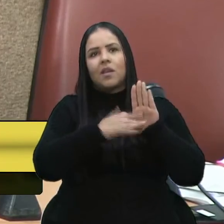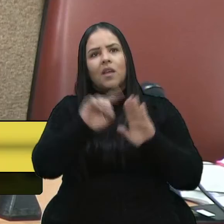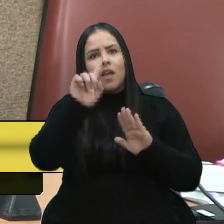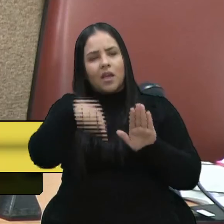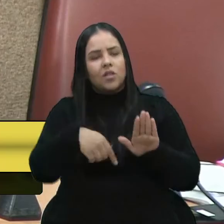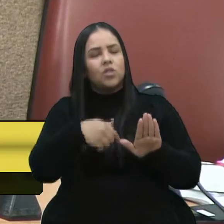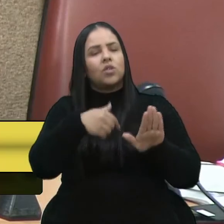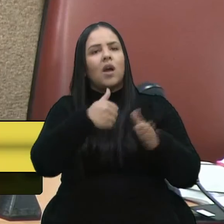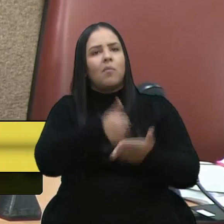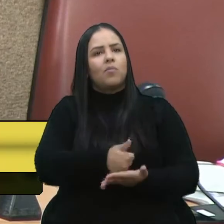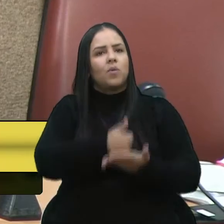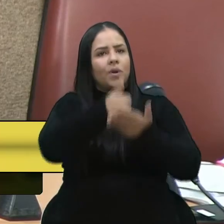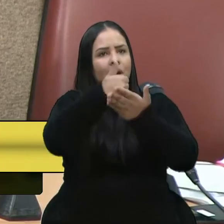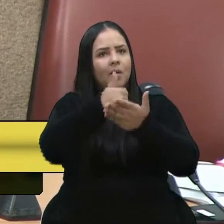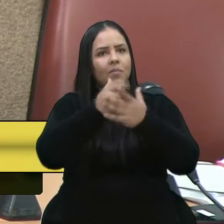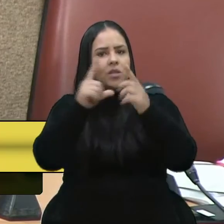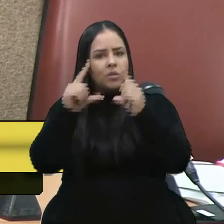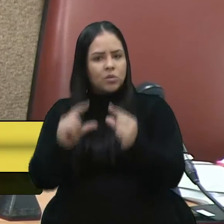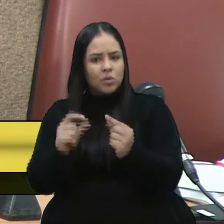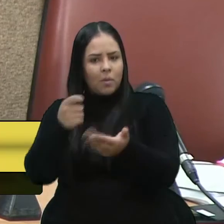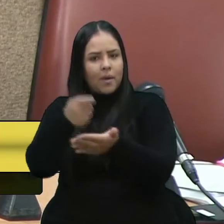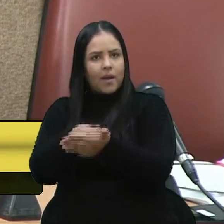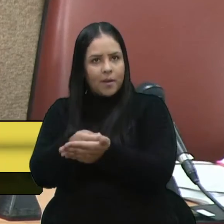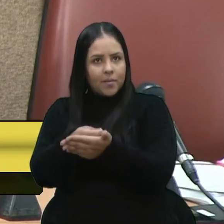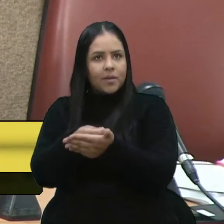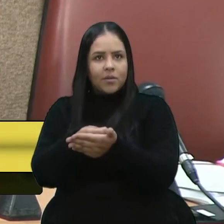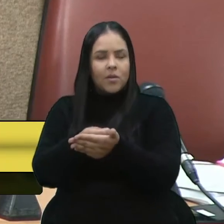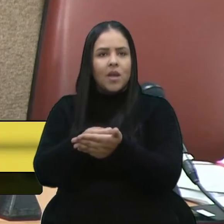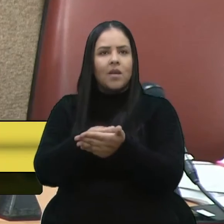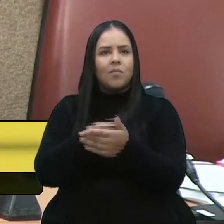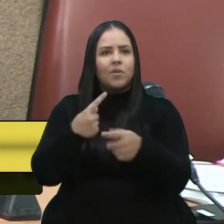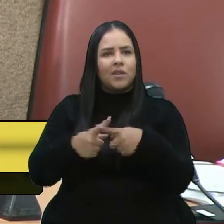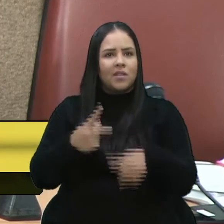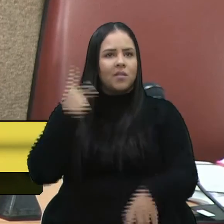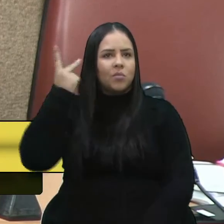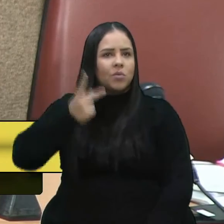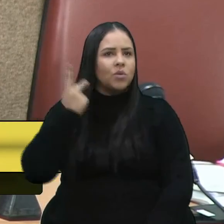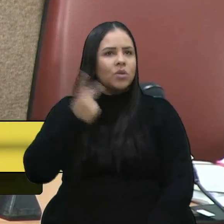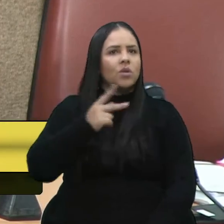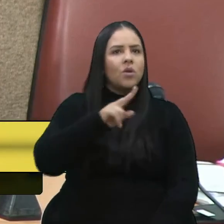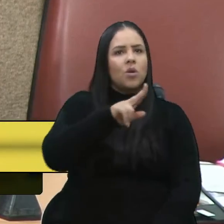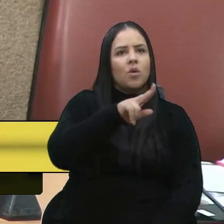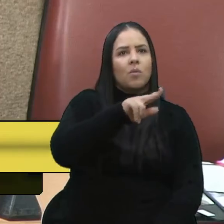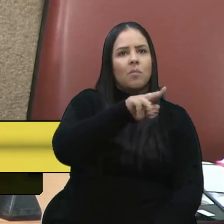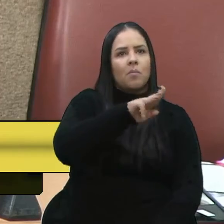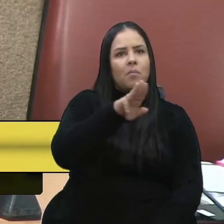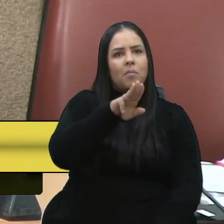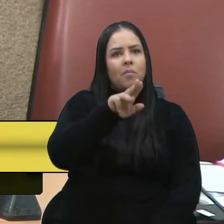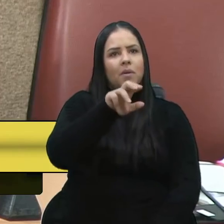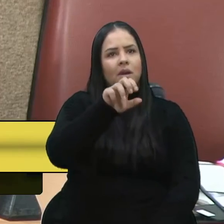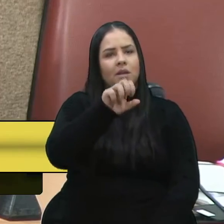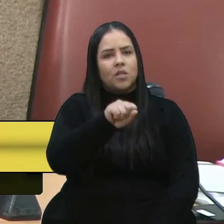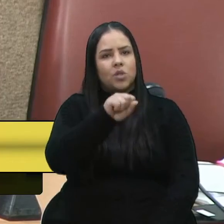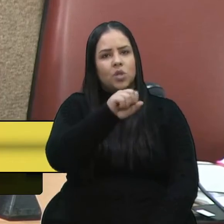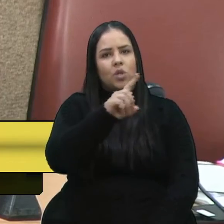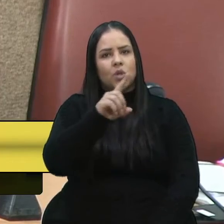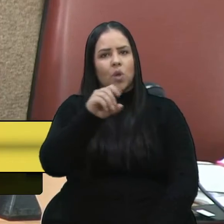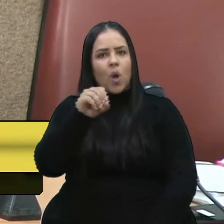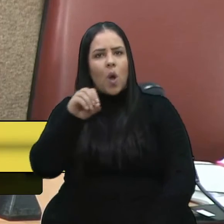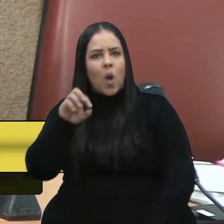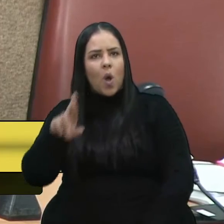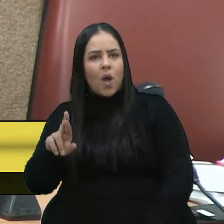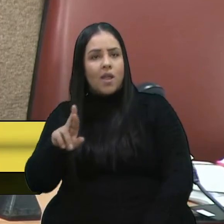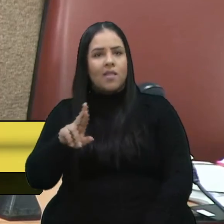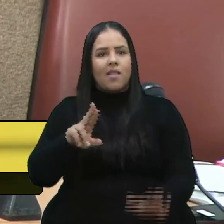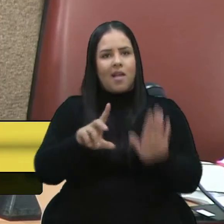colaborar na questão da redução da tarifa, né? Essa política do bus door, nós já discutíamos lá em 2009, na Lei de